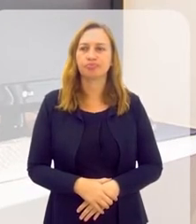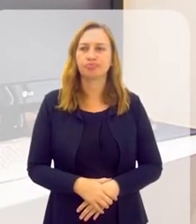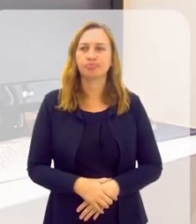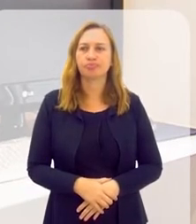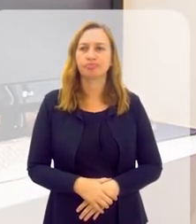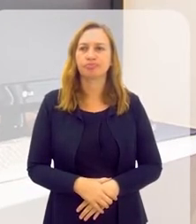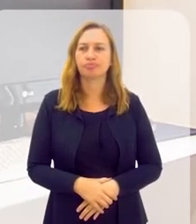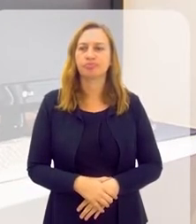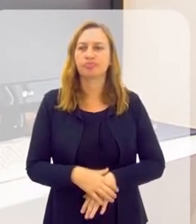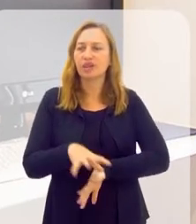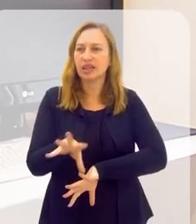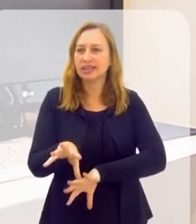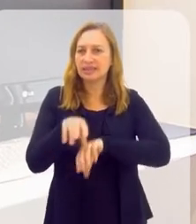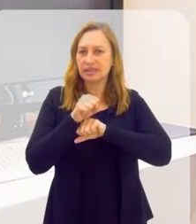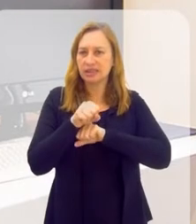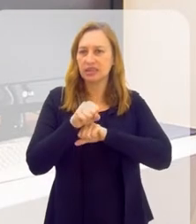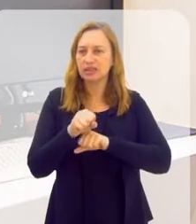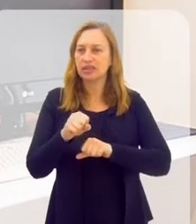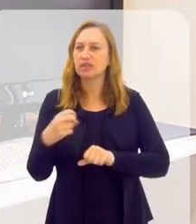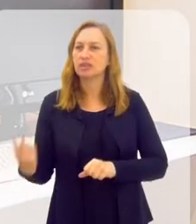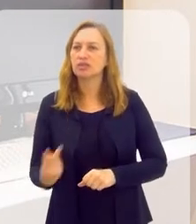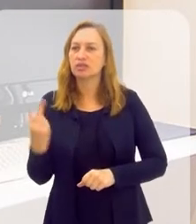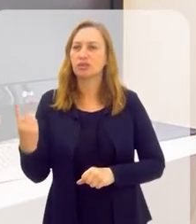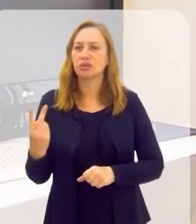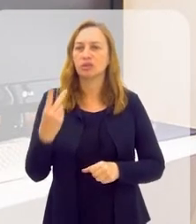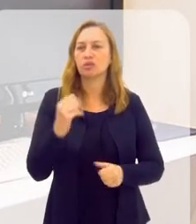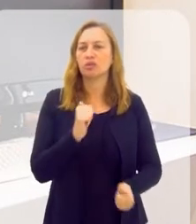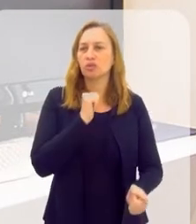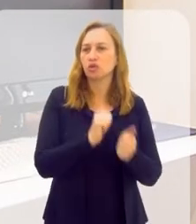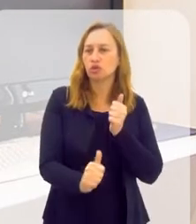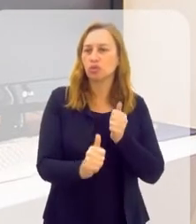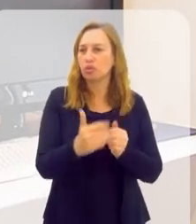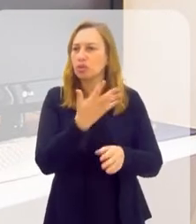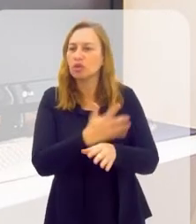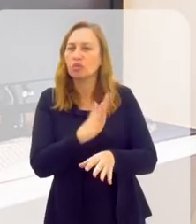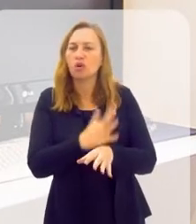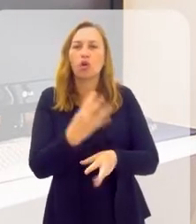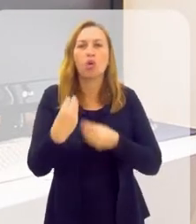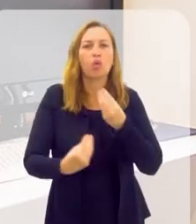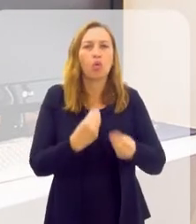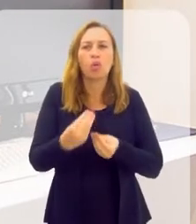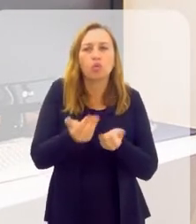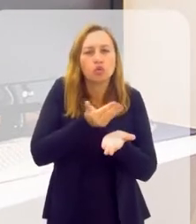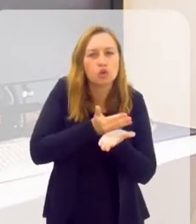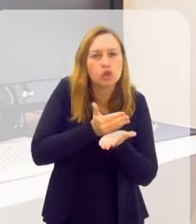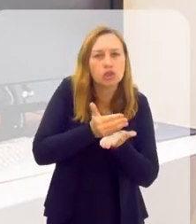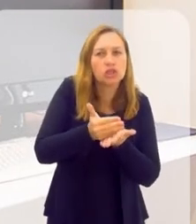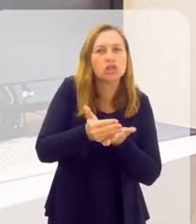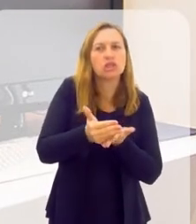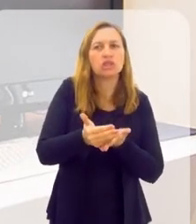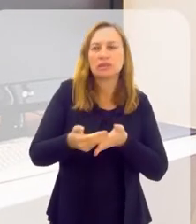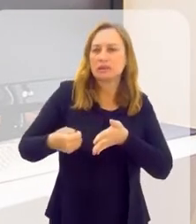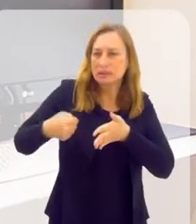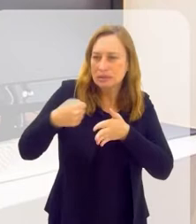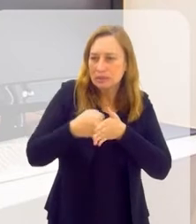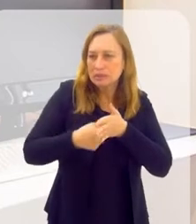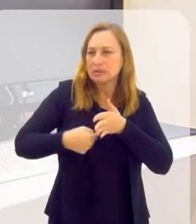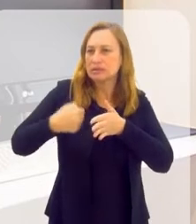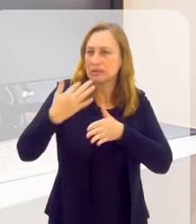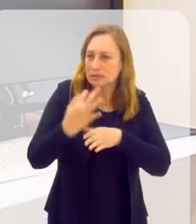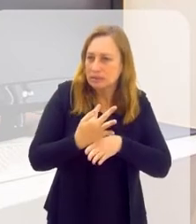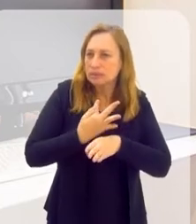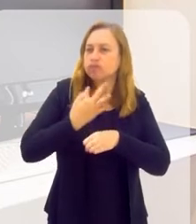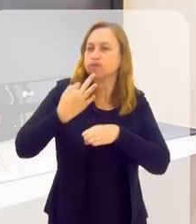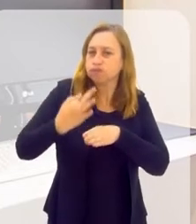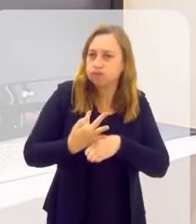aderir esses valores à prática do esporte, como é que foi no início? Teve muita